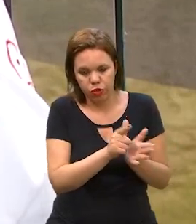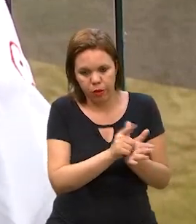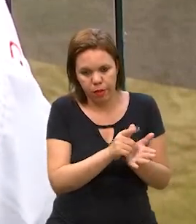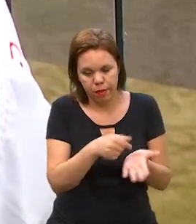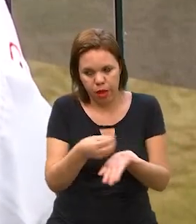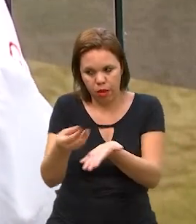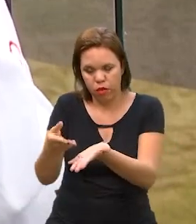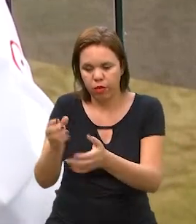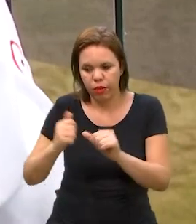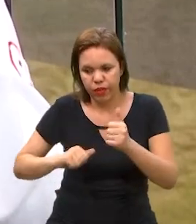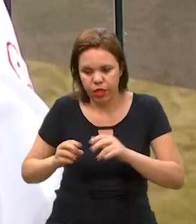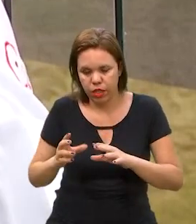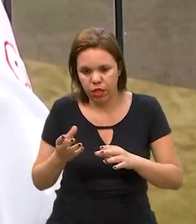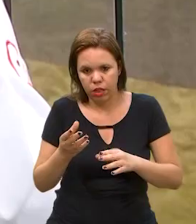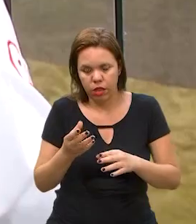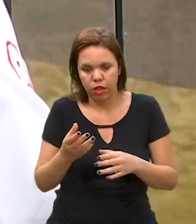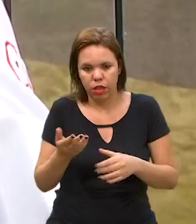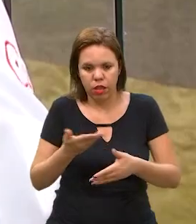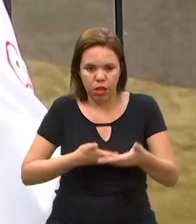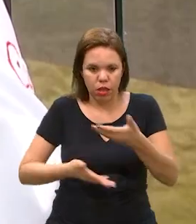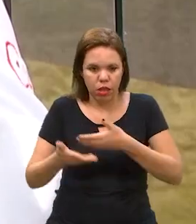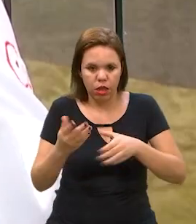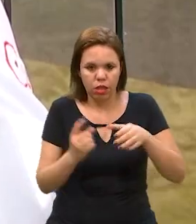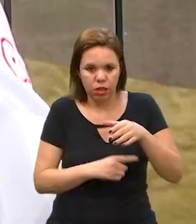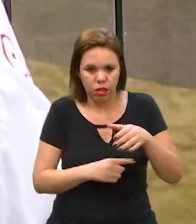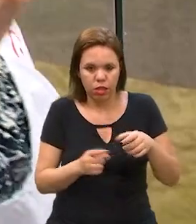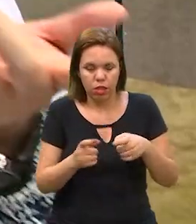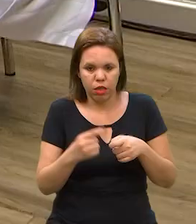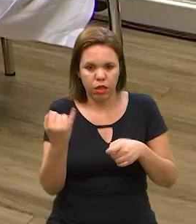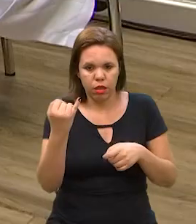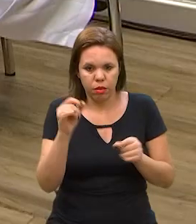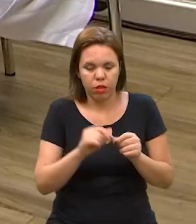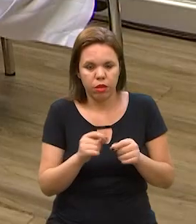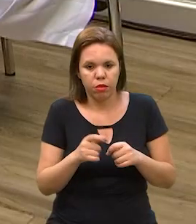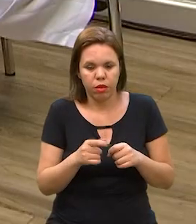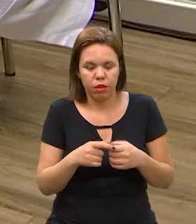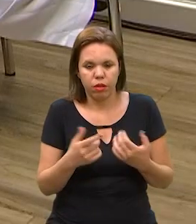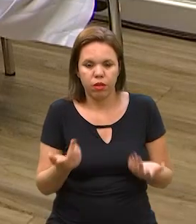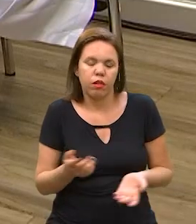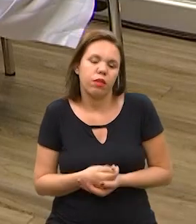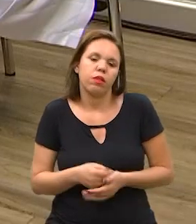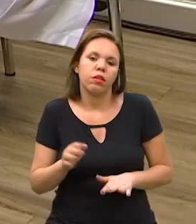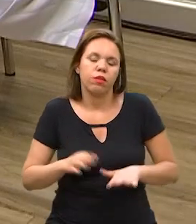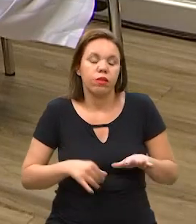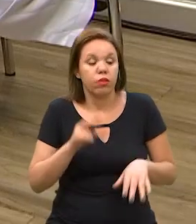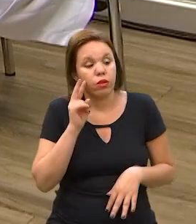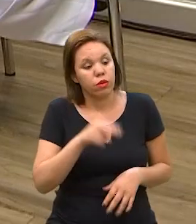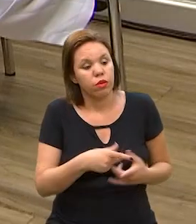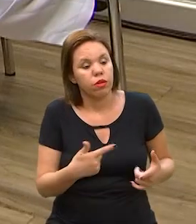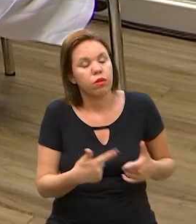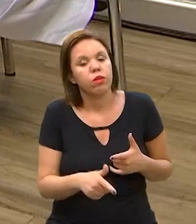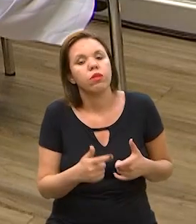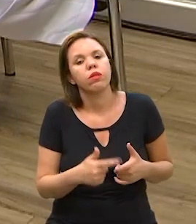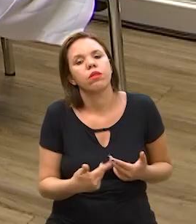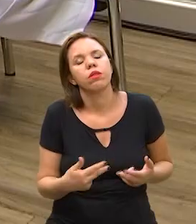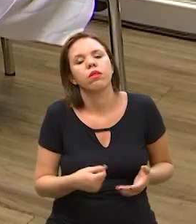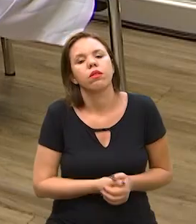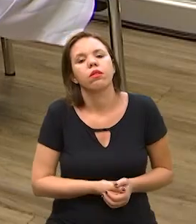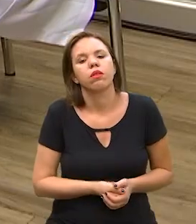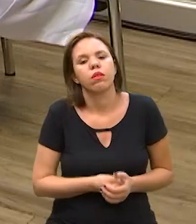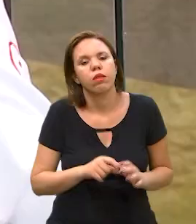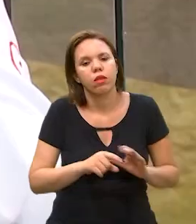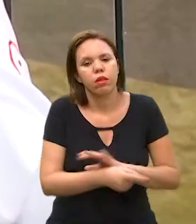solicitando, mas essa interação clínico-laboratorial é importante para o clínico, né? Porque às vezes eu estou vendo